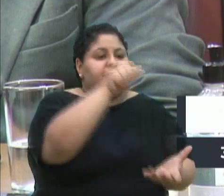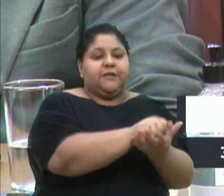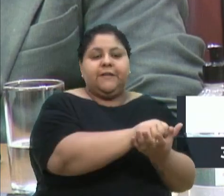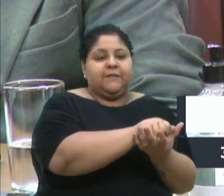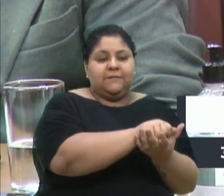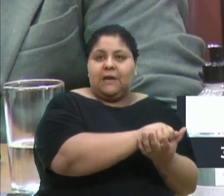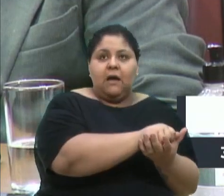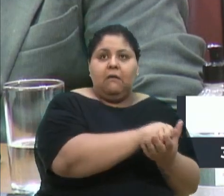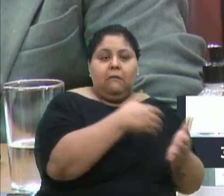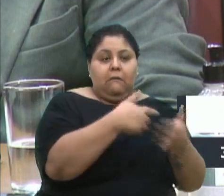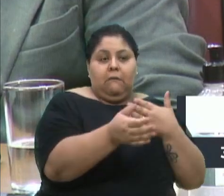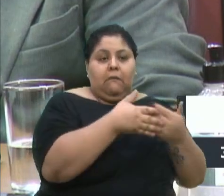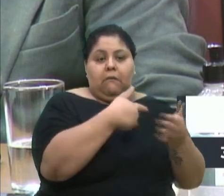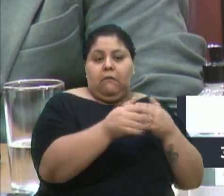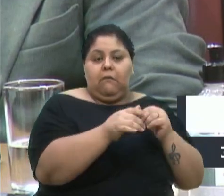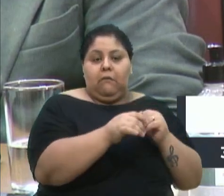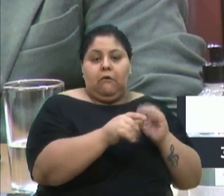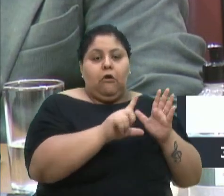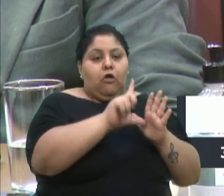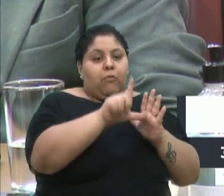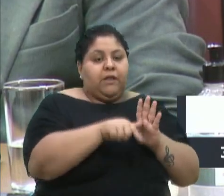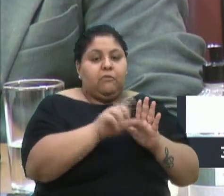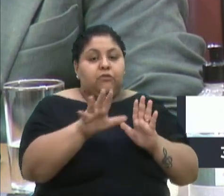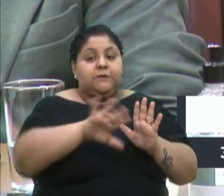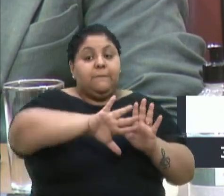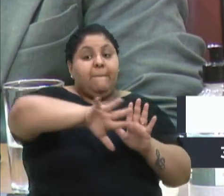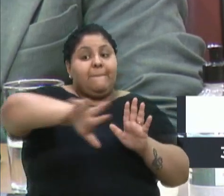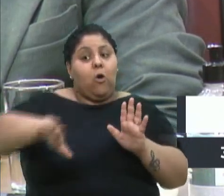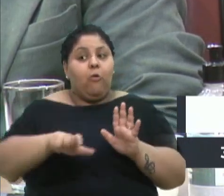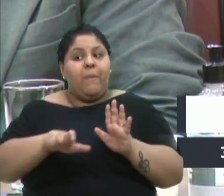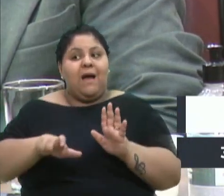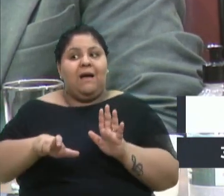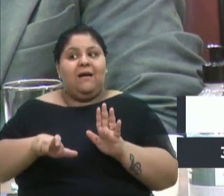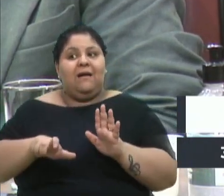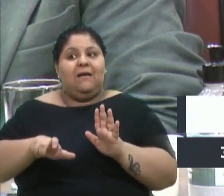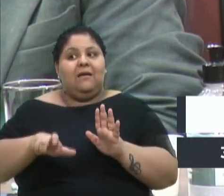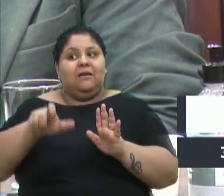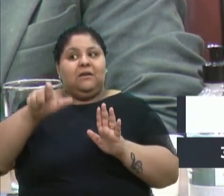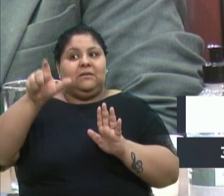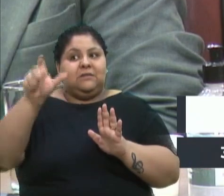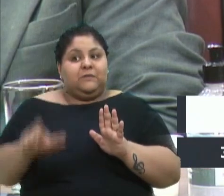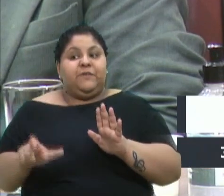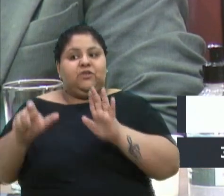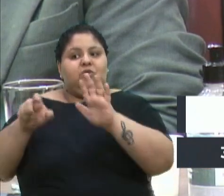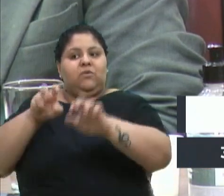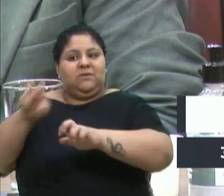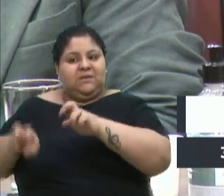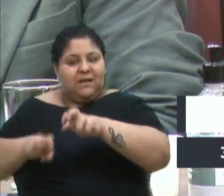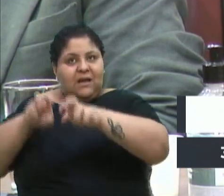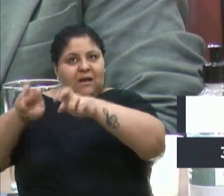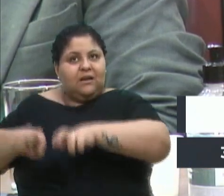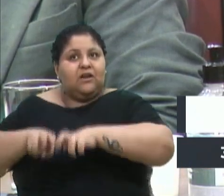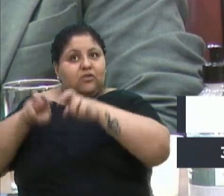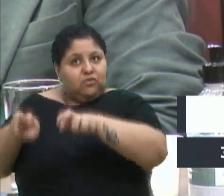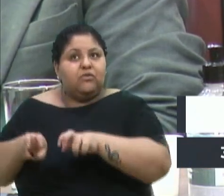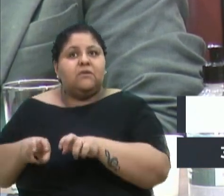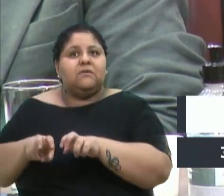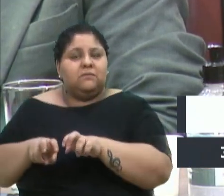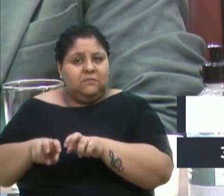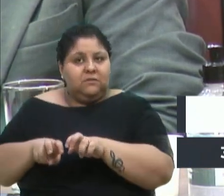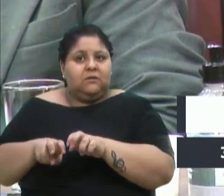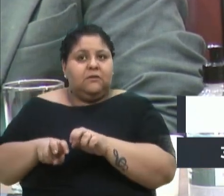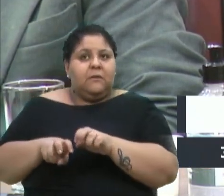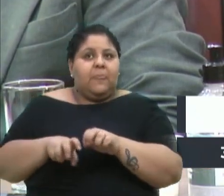produzem, né? É só para deixar claro para a população isso, porque para entender o raciocínio, que vão se aproveitar daqueles que produzem um pouquinho também,